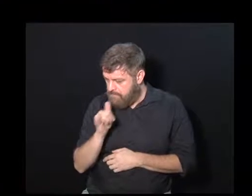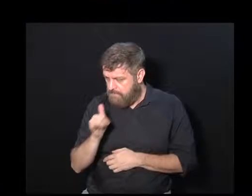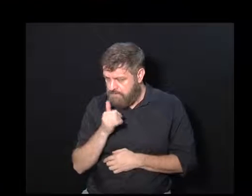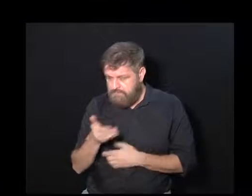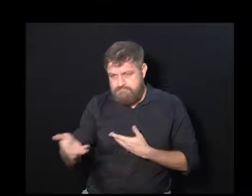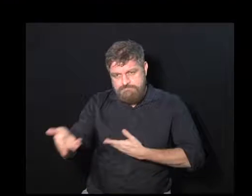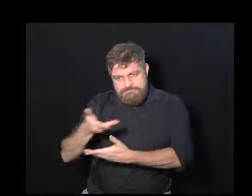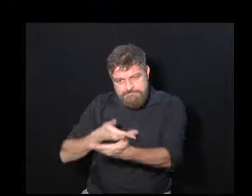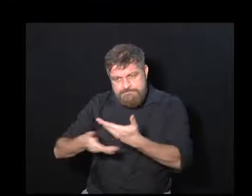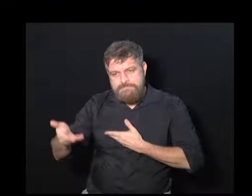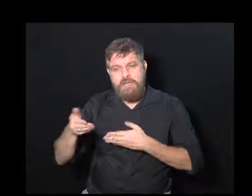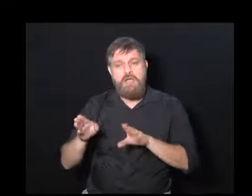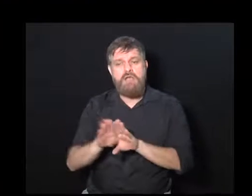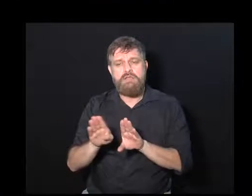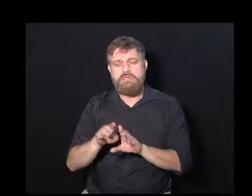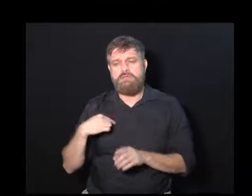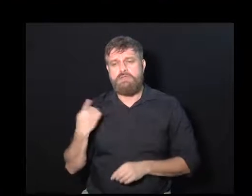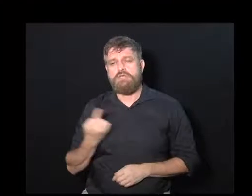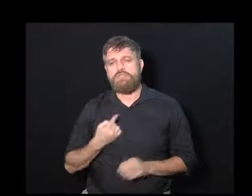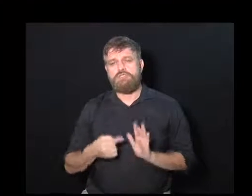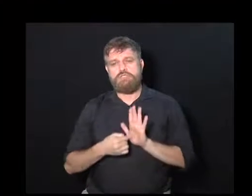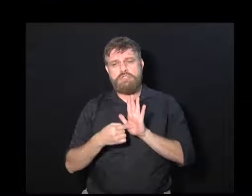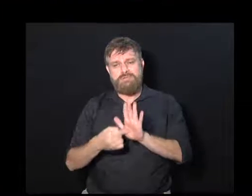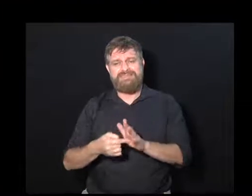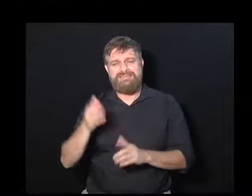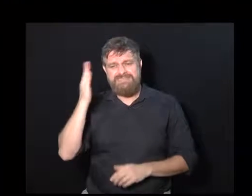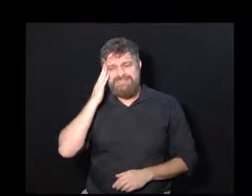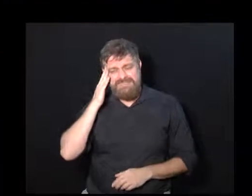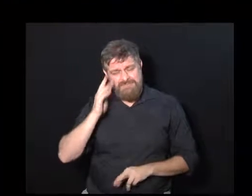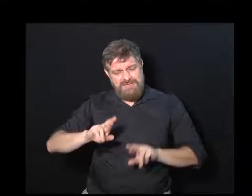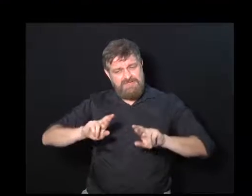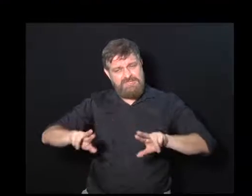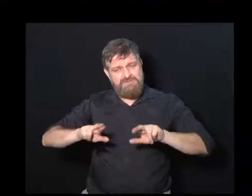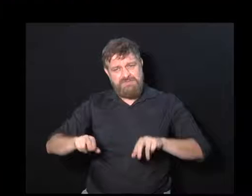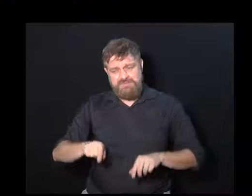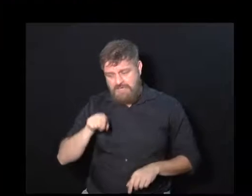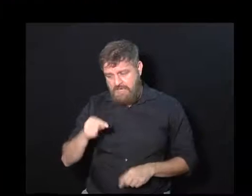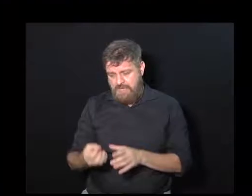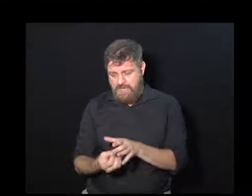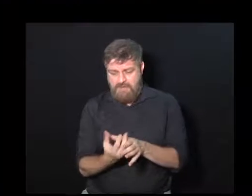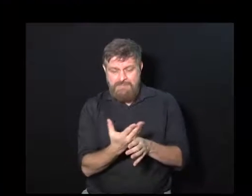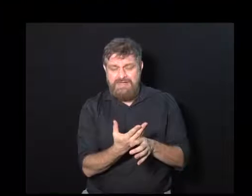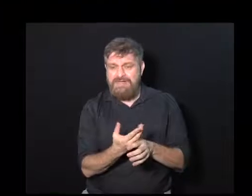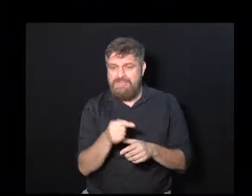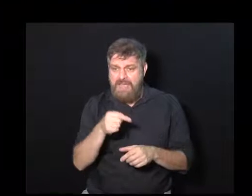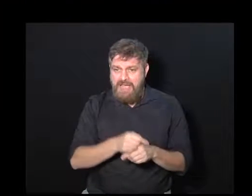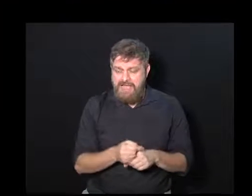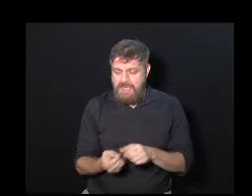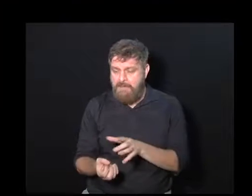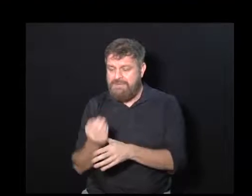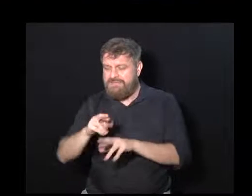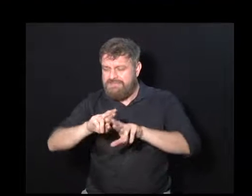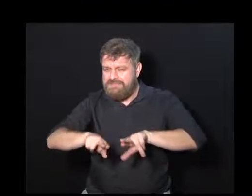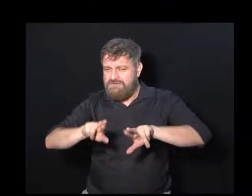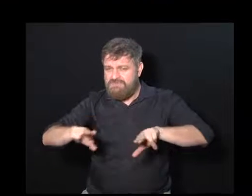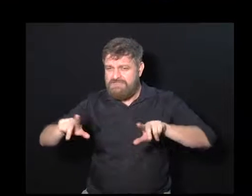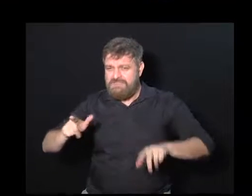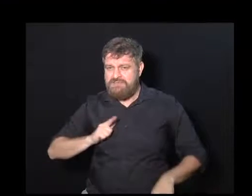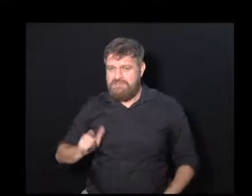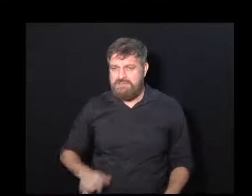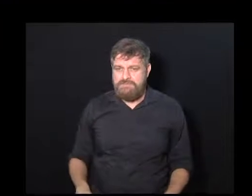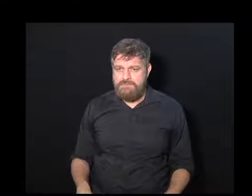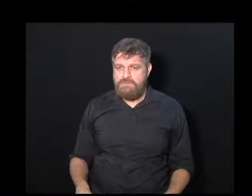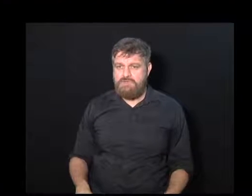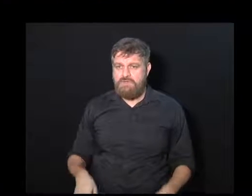faz também sobre diferenciar quais é uma planta, qual que é a outra, aquele mito de que